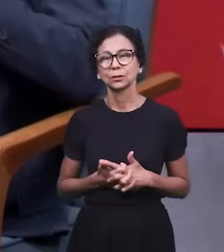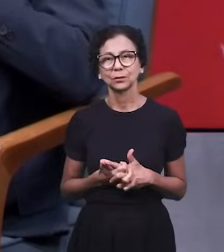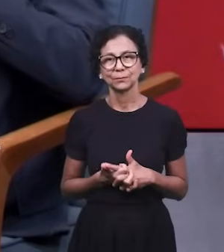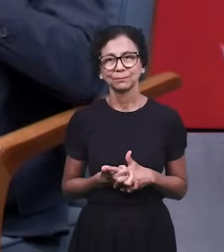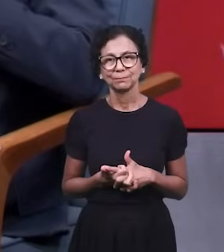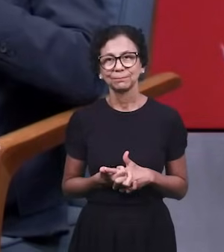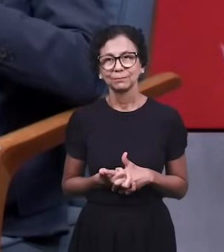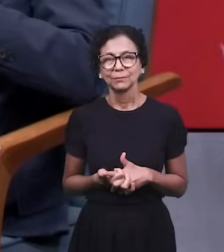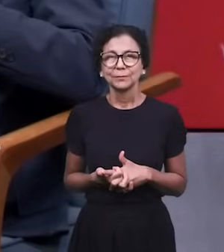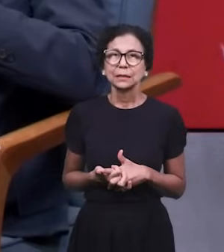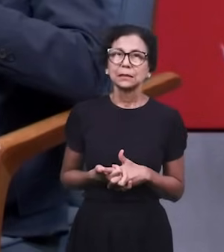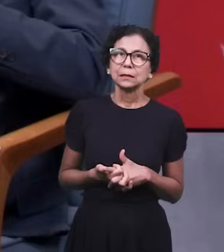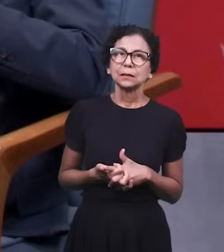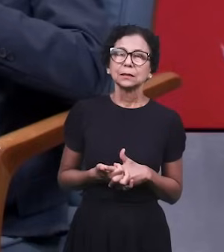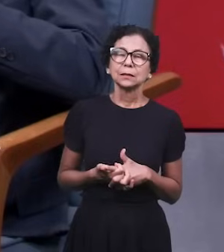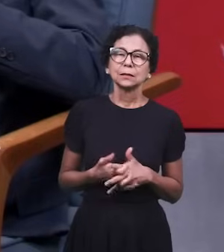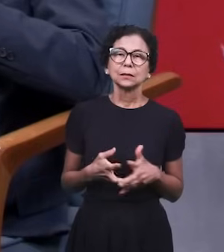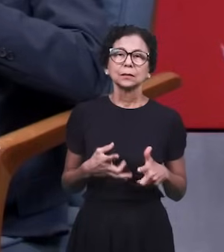ele opera